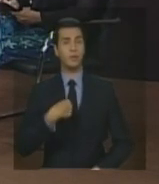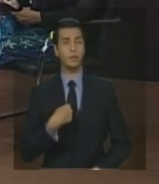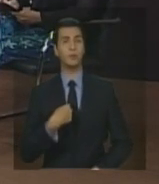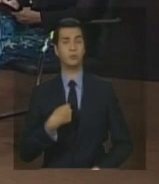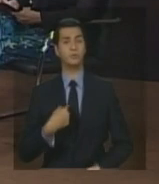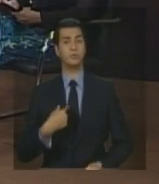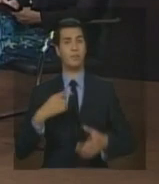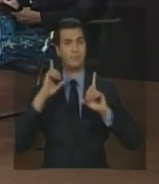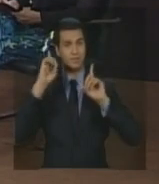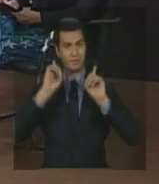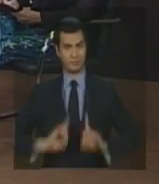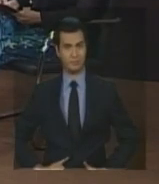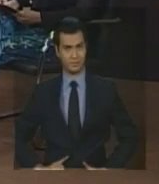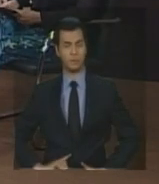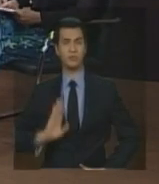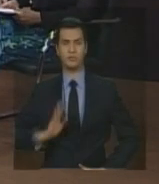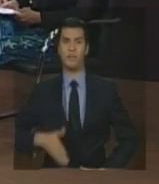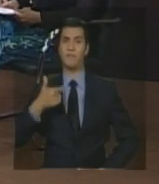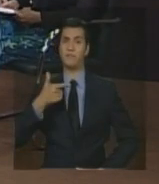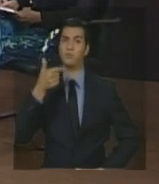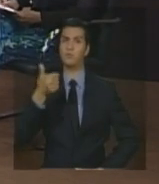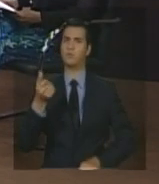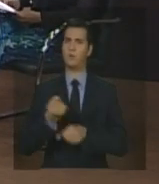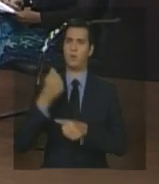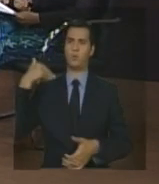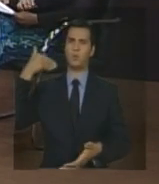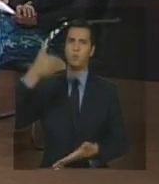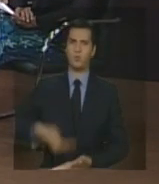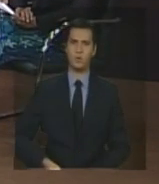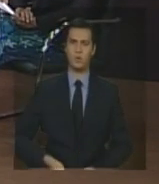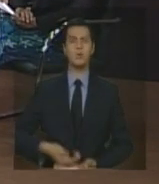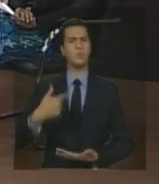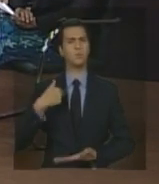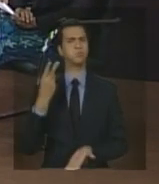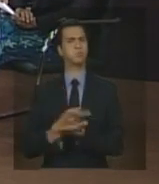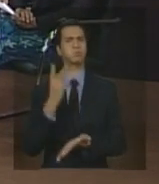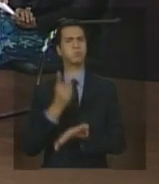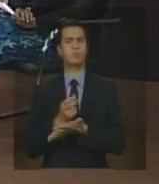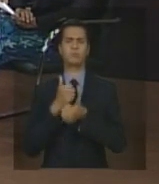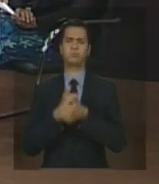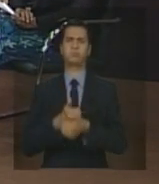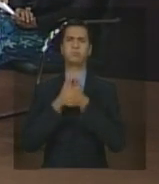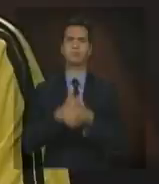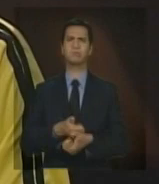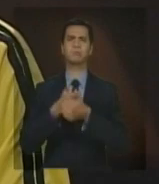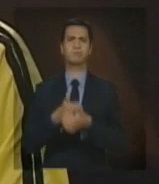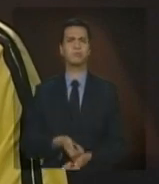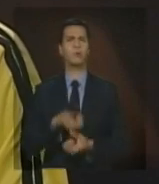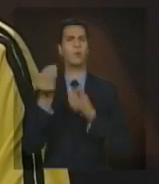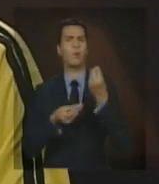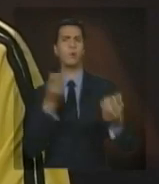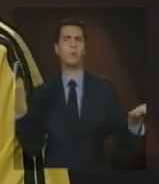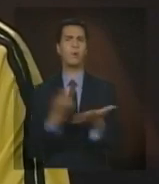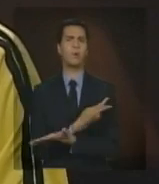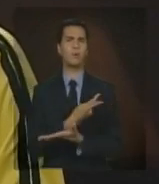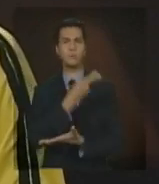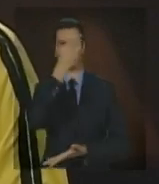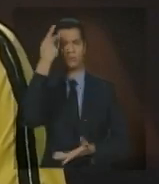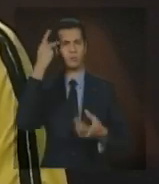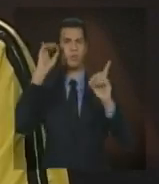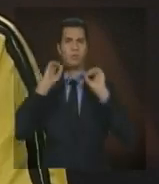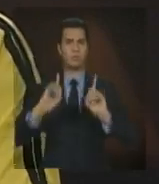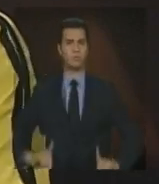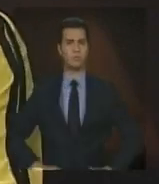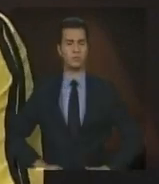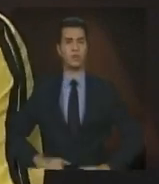a gente veio, nesse decorrer desses anos todos, né, acompanhando o desenvolvimento que houve para a pessoa com deficiência nesse período todo. Né?